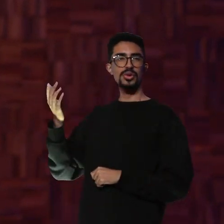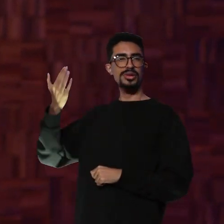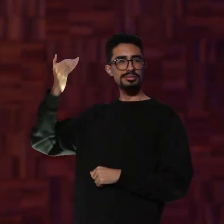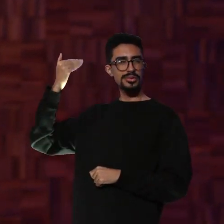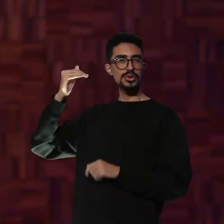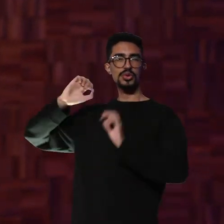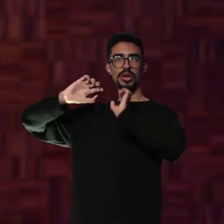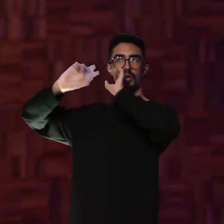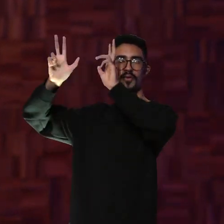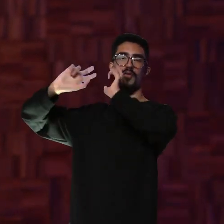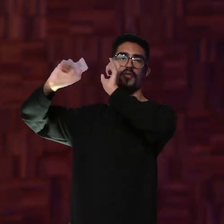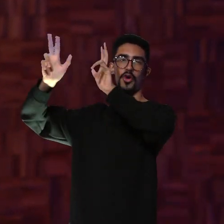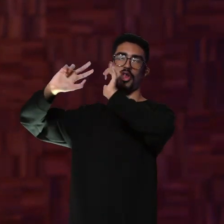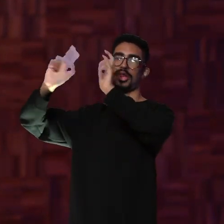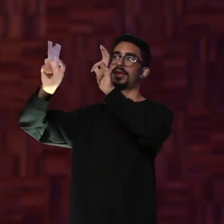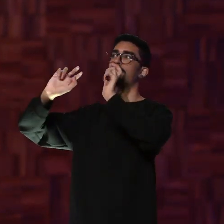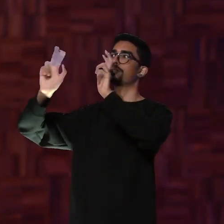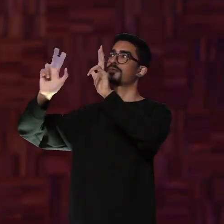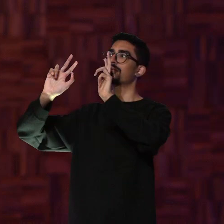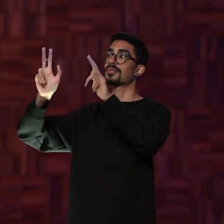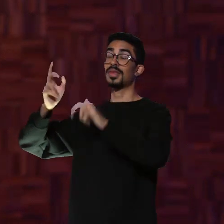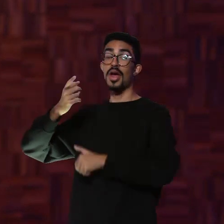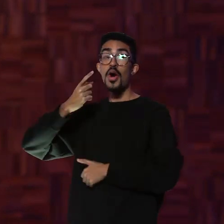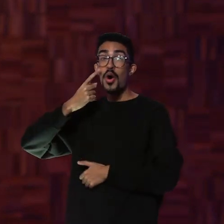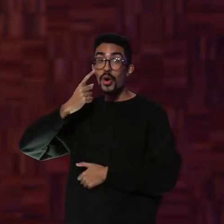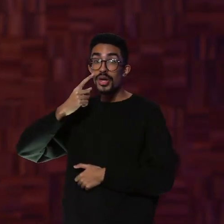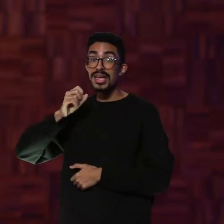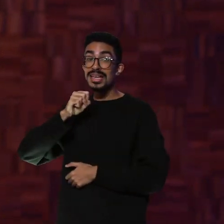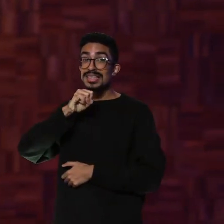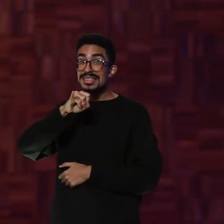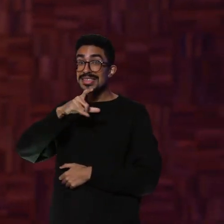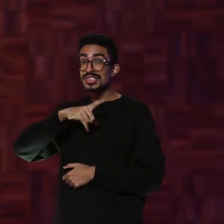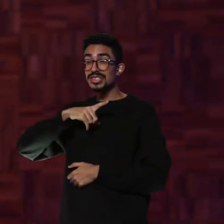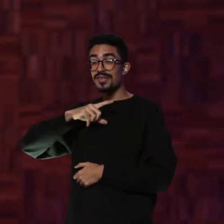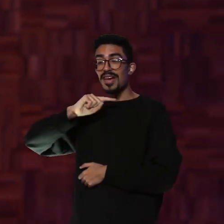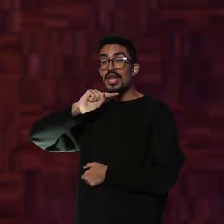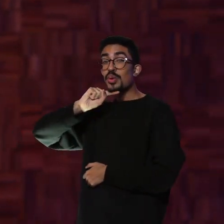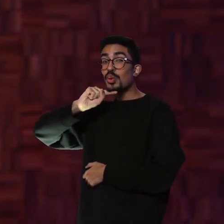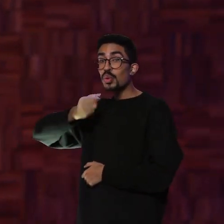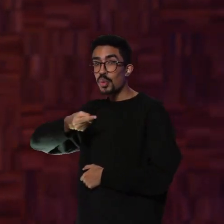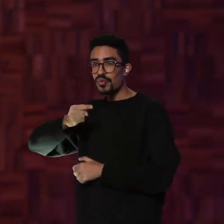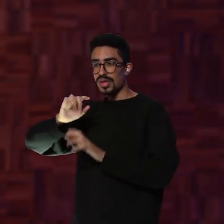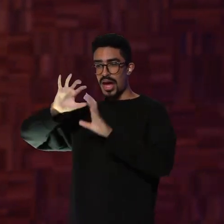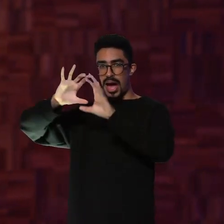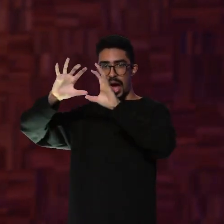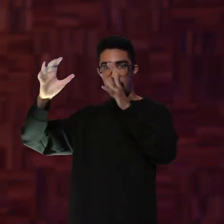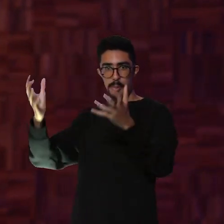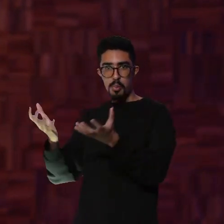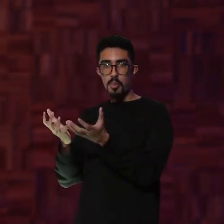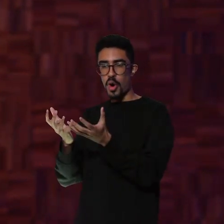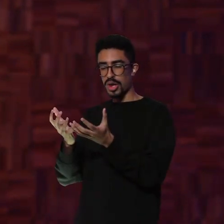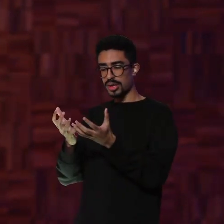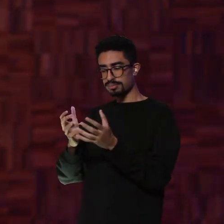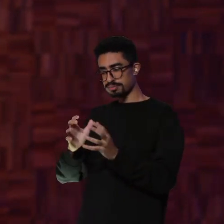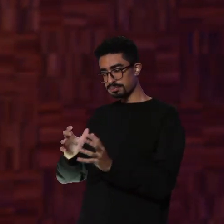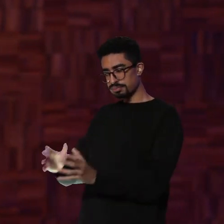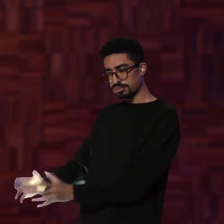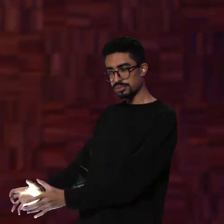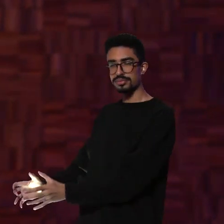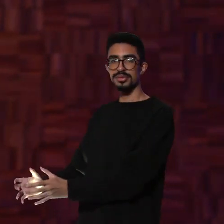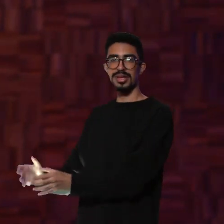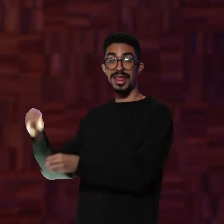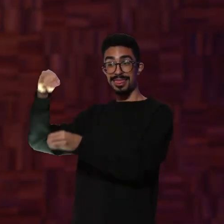falava, olha, na dúvida, se a bola foi dentro, se a bola vai na linha para lá de fora, ou aquela coisa muito perto da linha, vai. Na